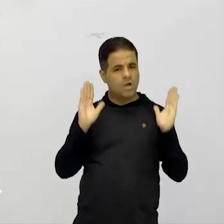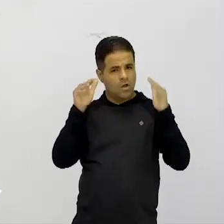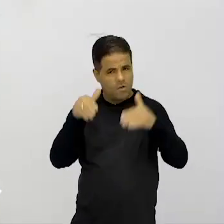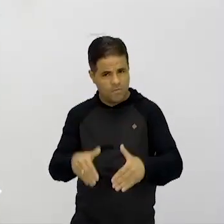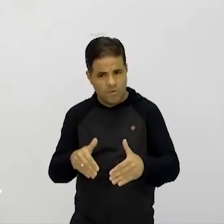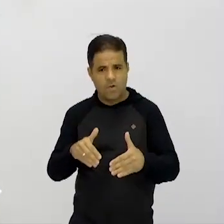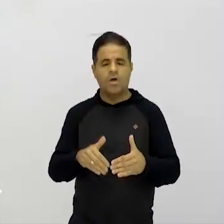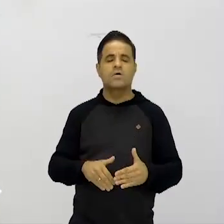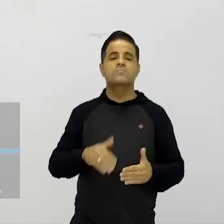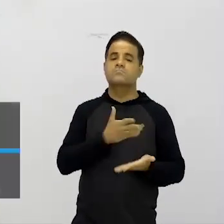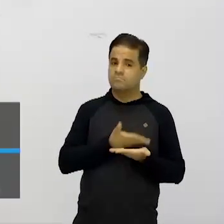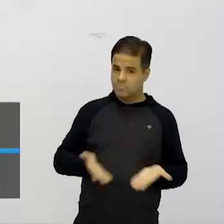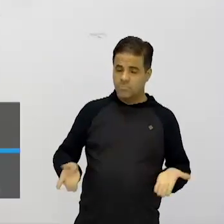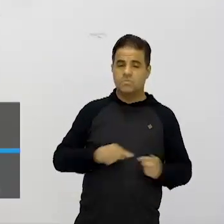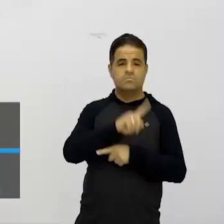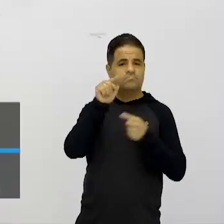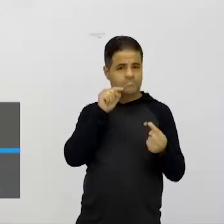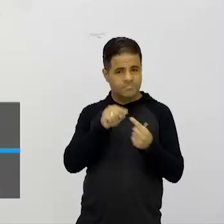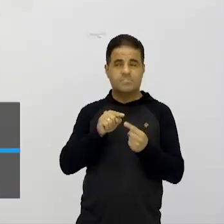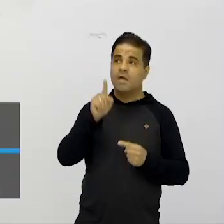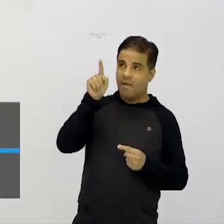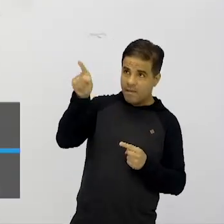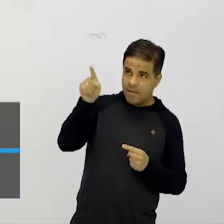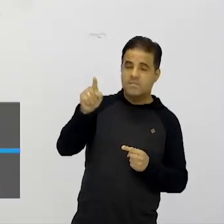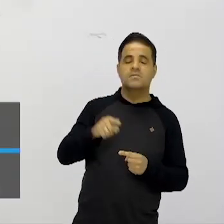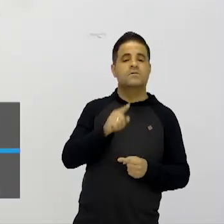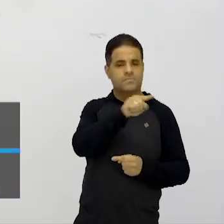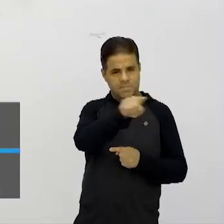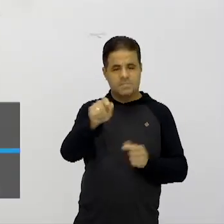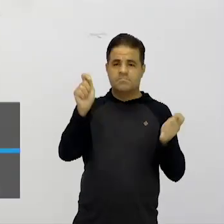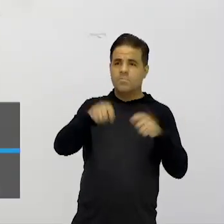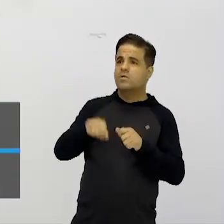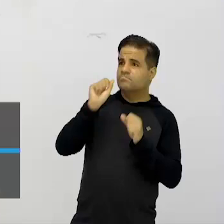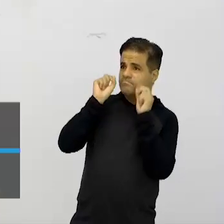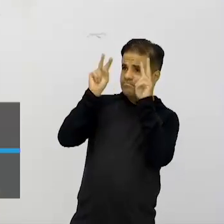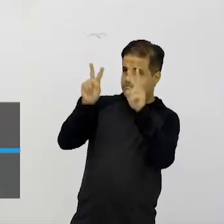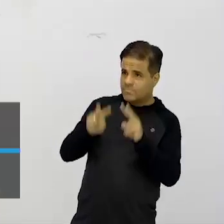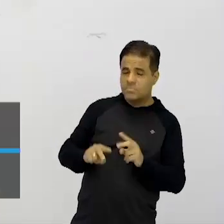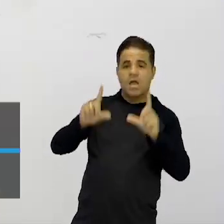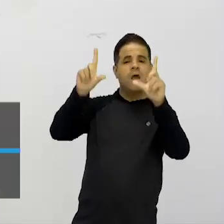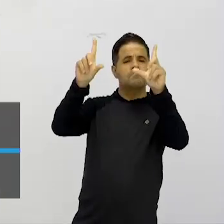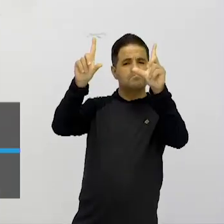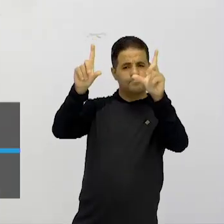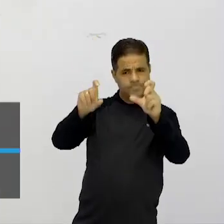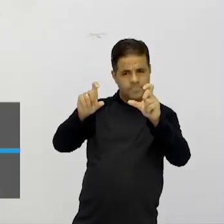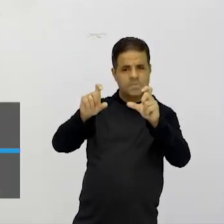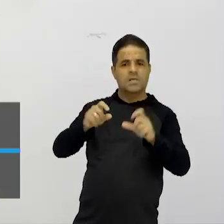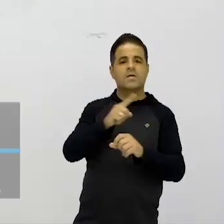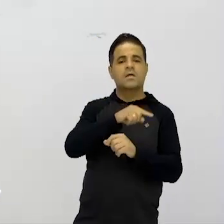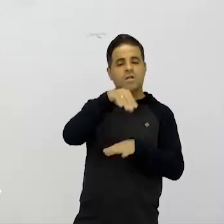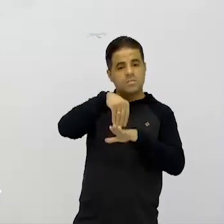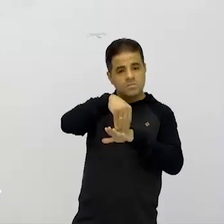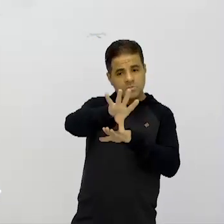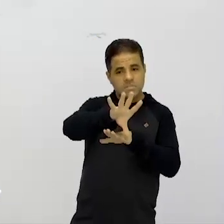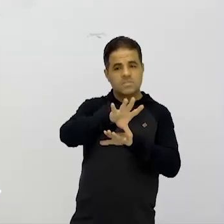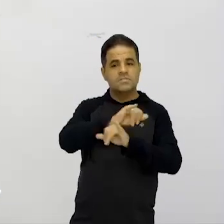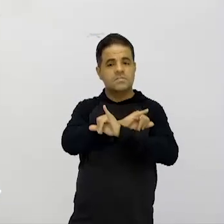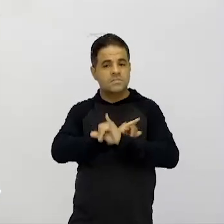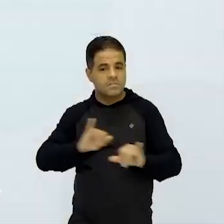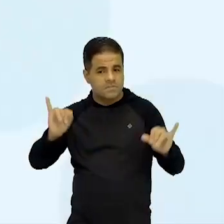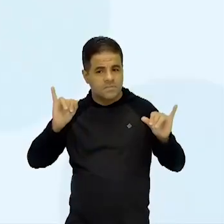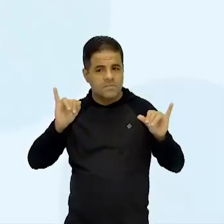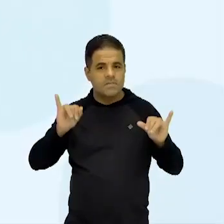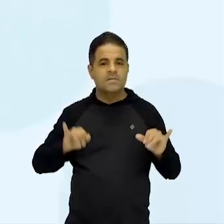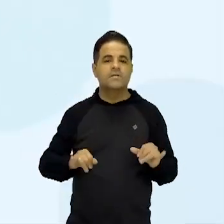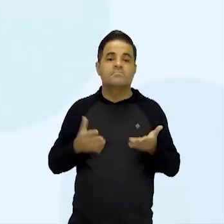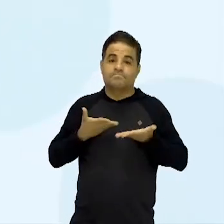a competência autoconfiança, e o objetivo é esse na tela que vocês podem fazer o print. E a nossa mensagem